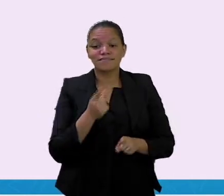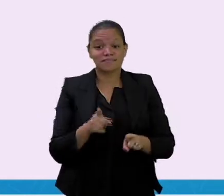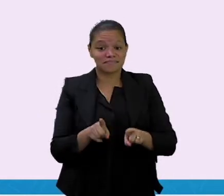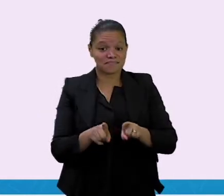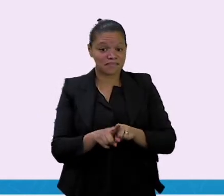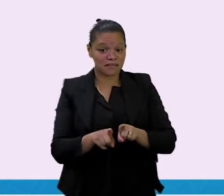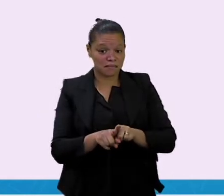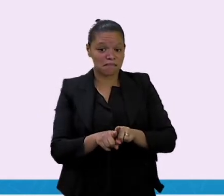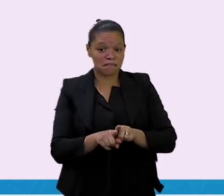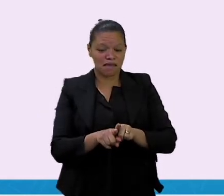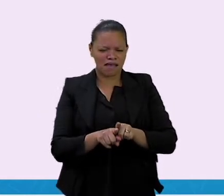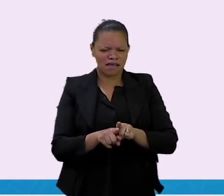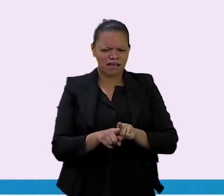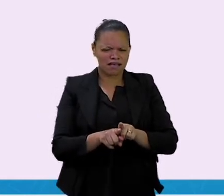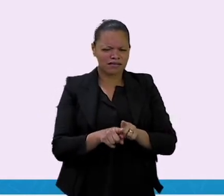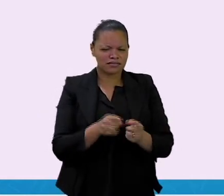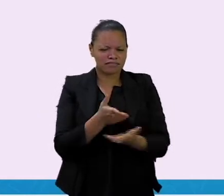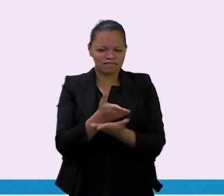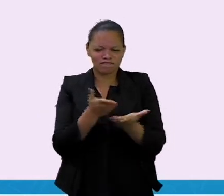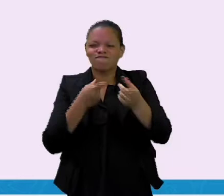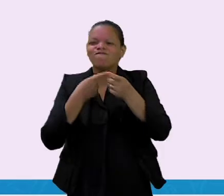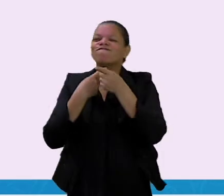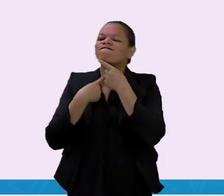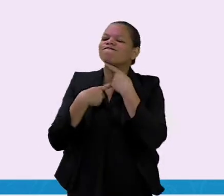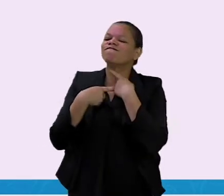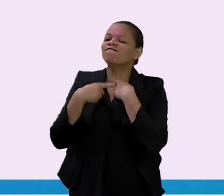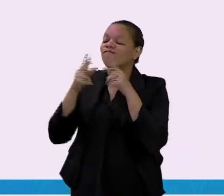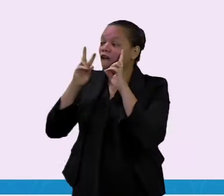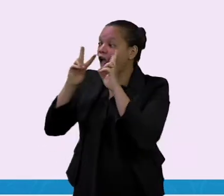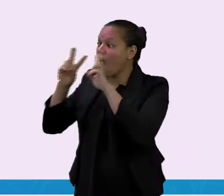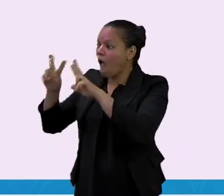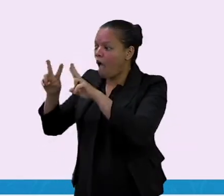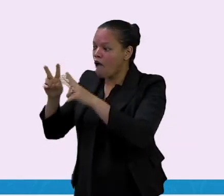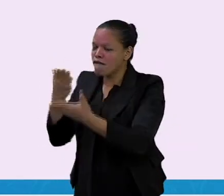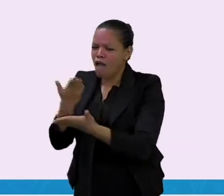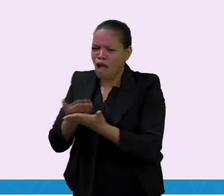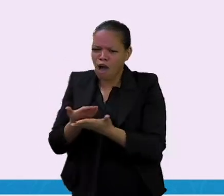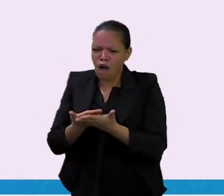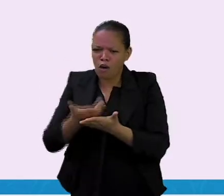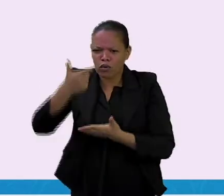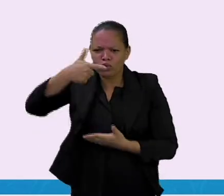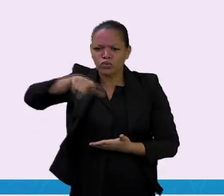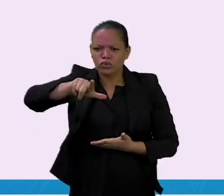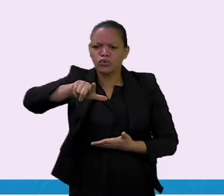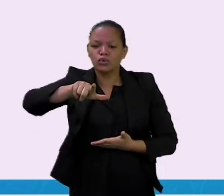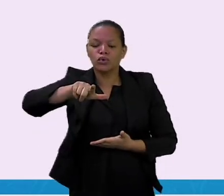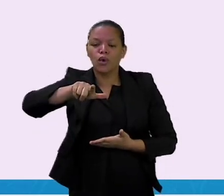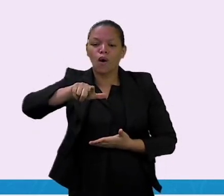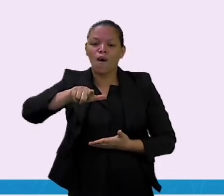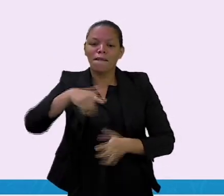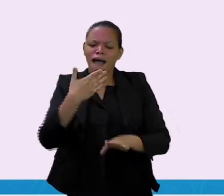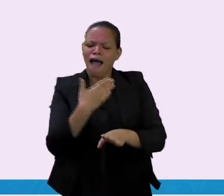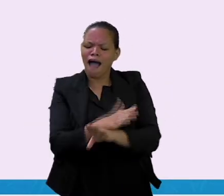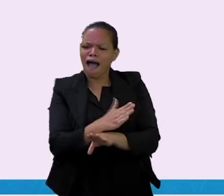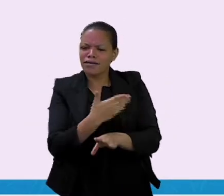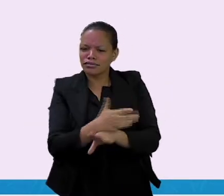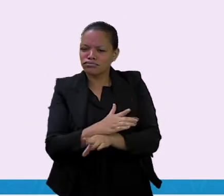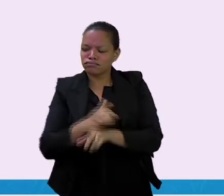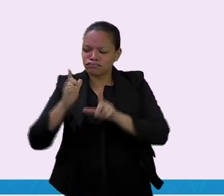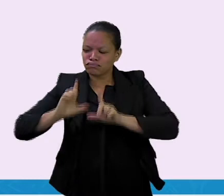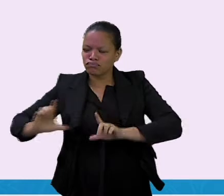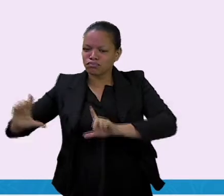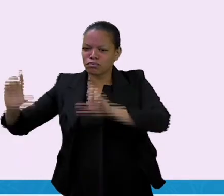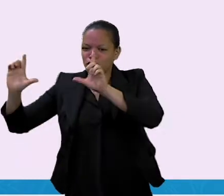canal do YouTube. É muito fácil de acessar. E tire suas dúvidas, você pode também estar perguntando ao seu professor